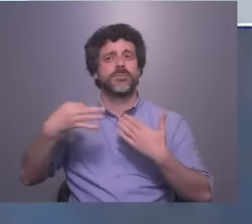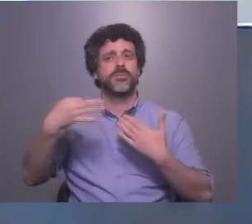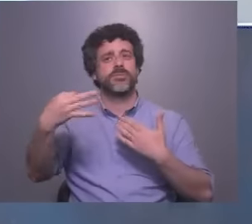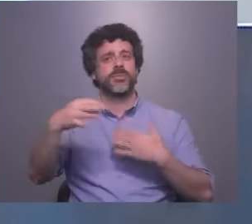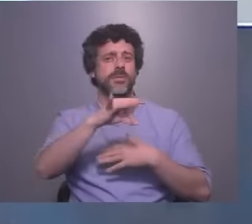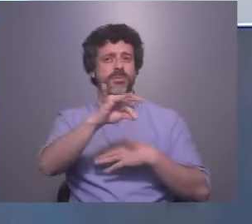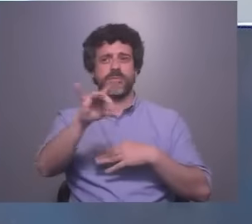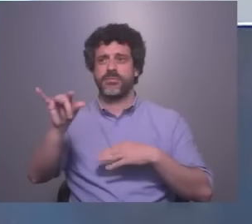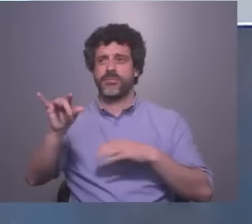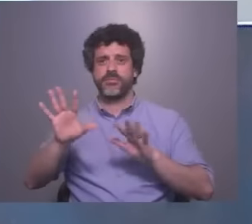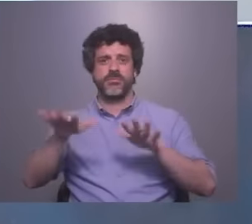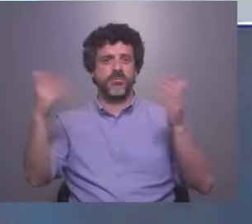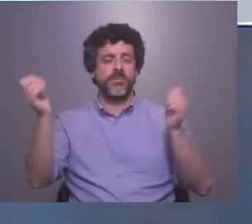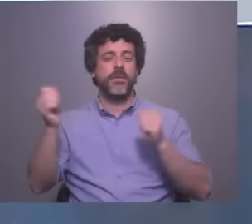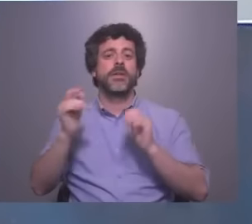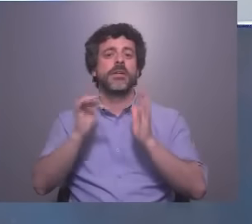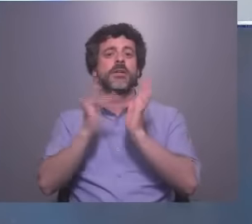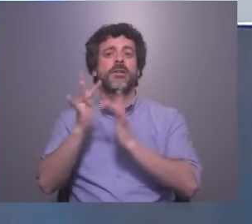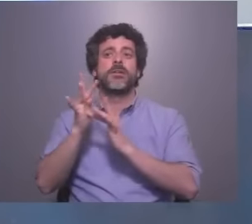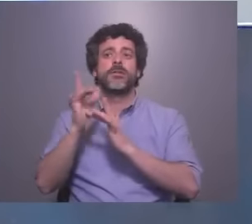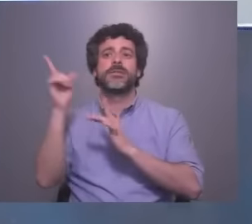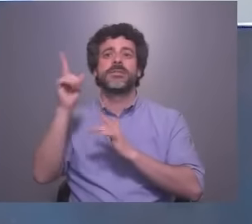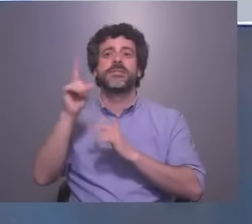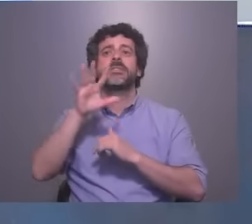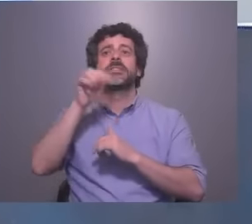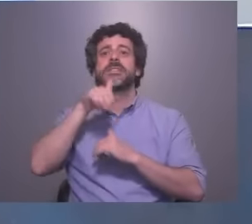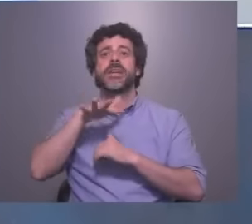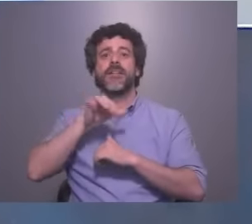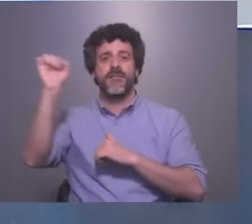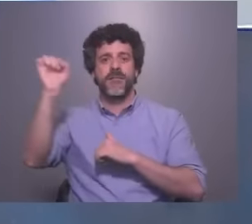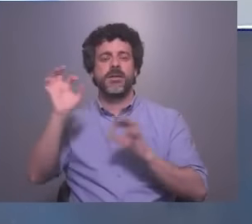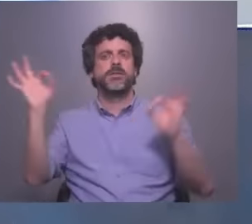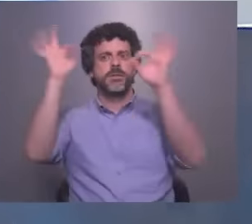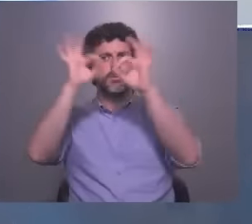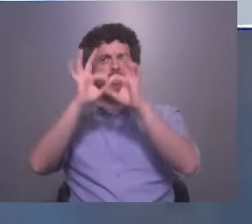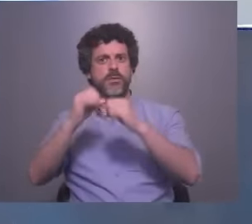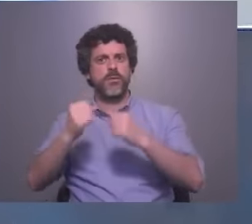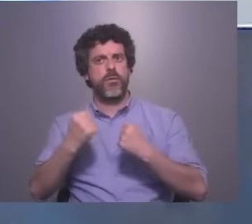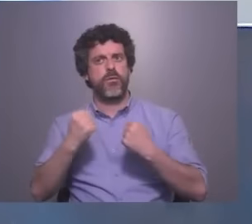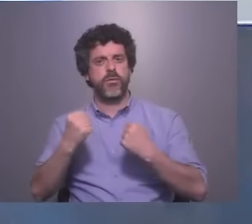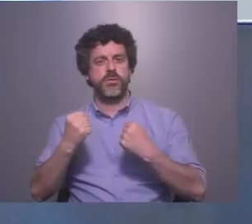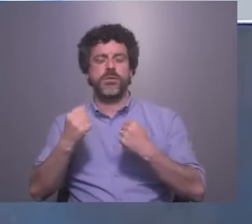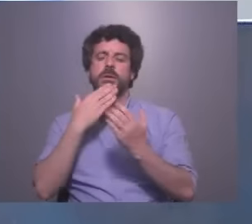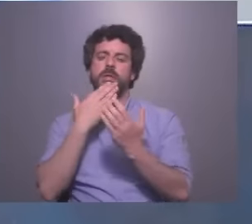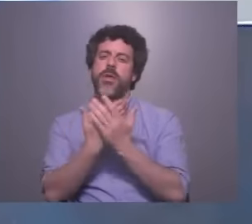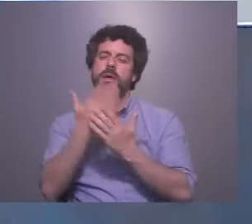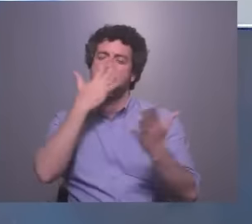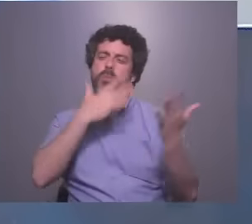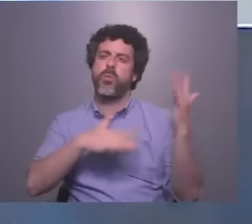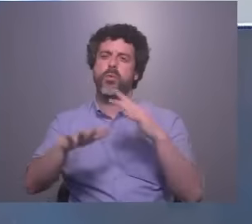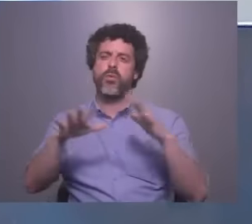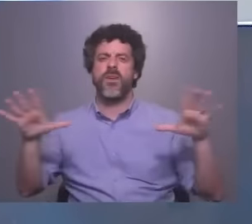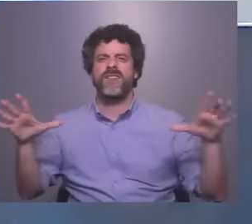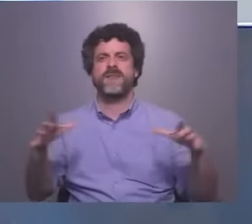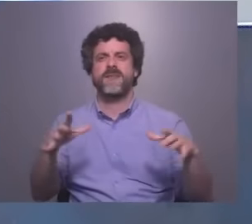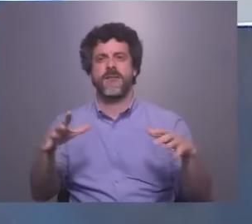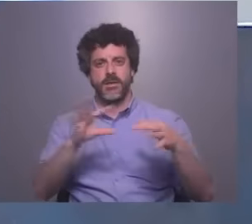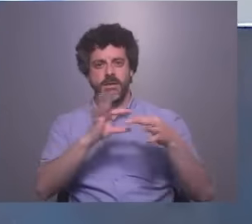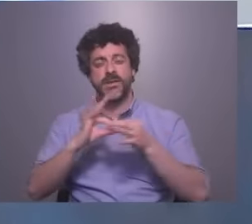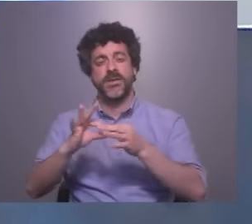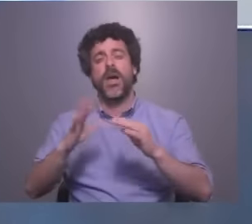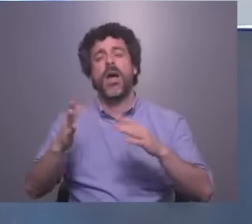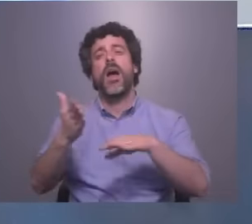Senhor Pai Santo, Deus Eterno e Omnipotente, é verdadeiramente nosso dever, é a nossa salvação, dar-vos graças sempre